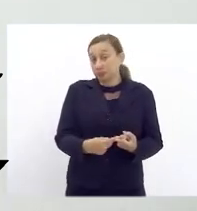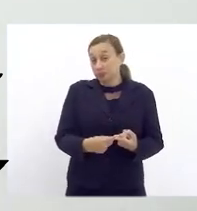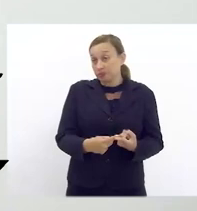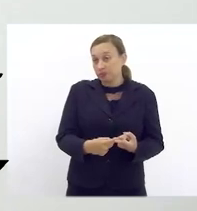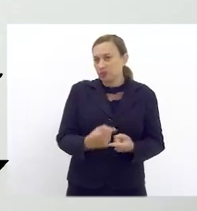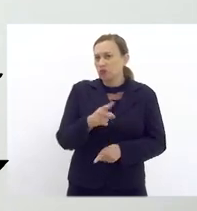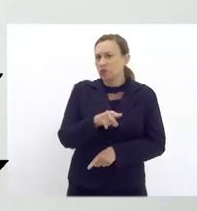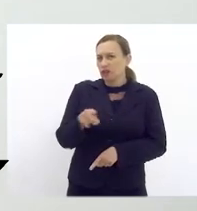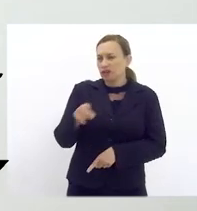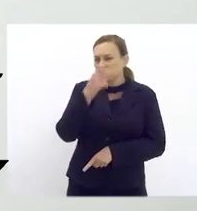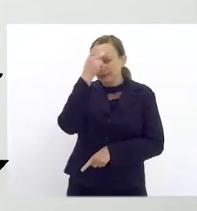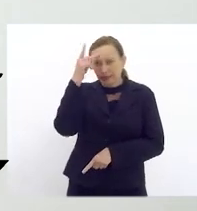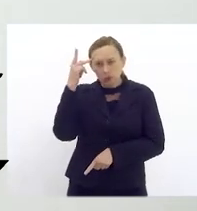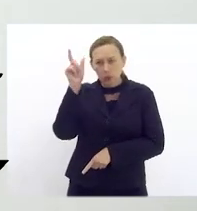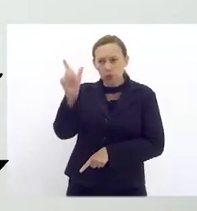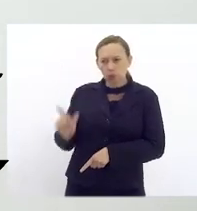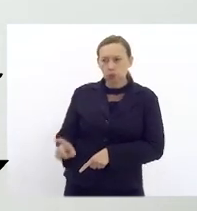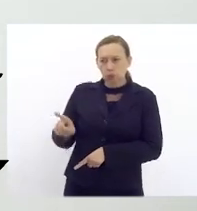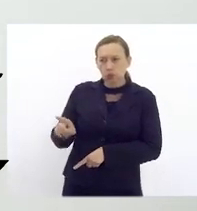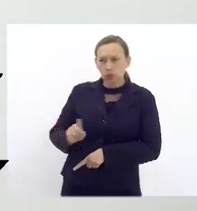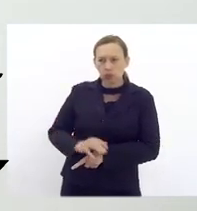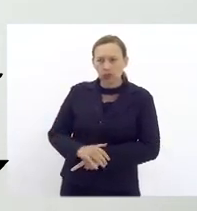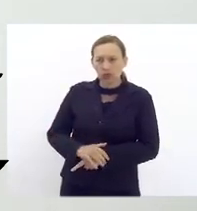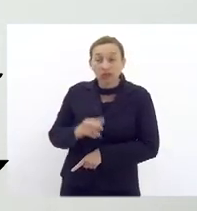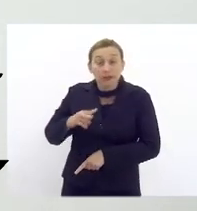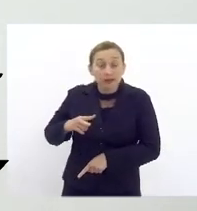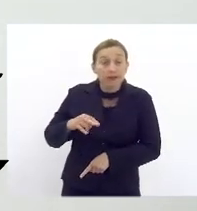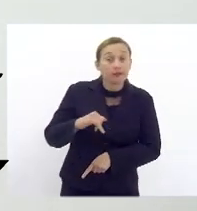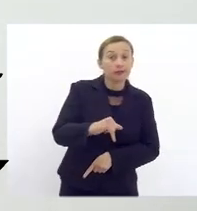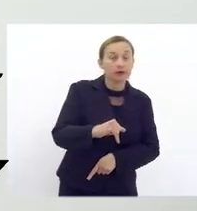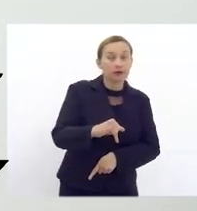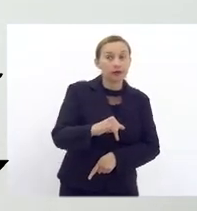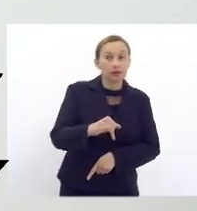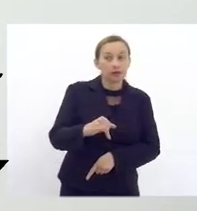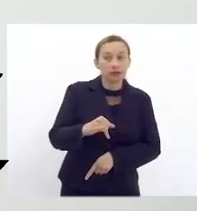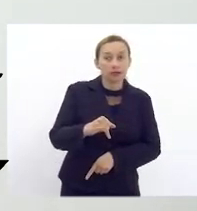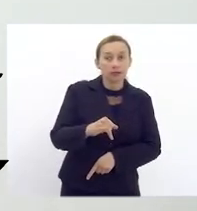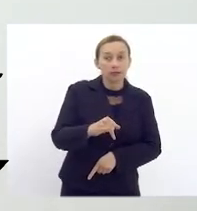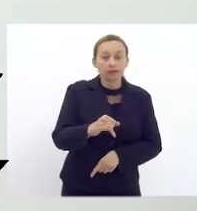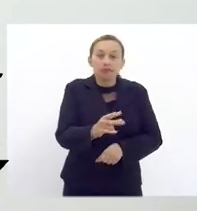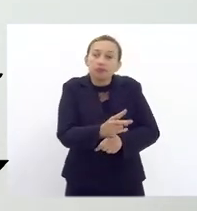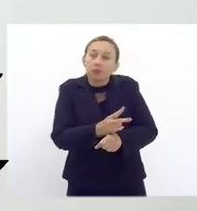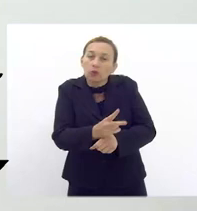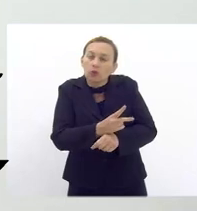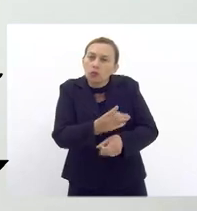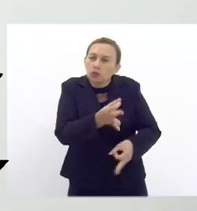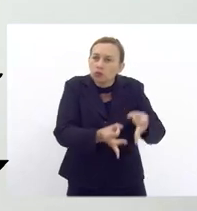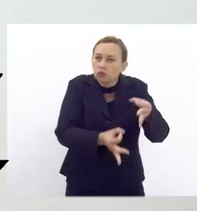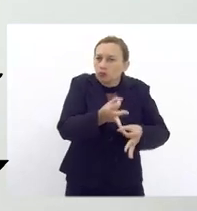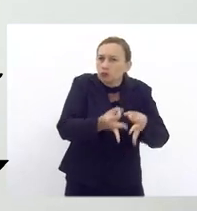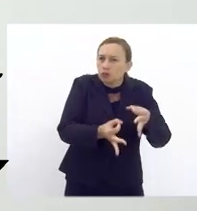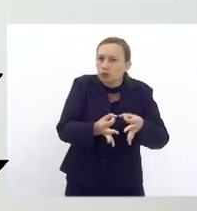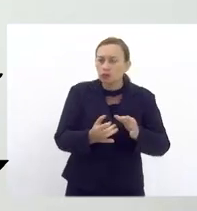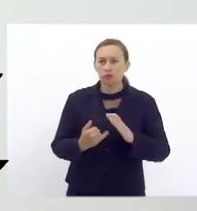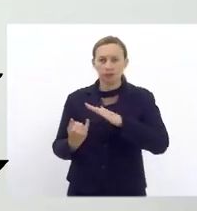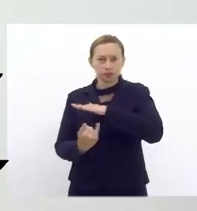essa pessoa que vai procurar o judiciário vai procurar essas instituições